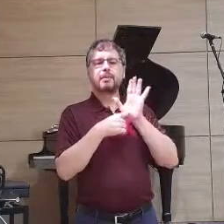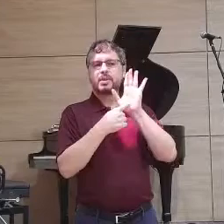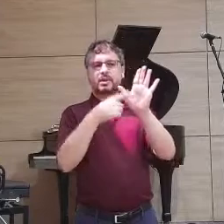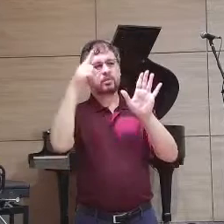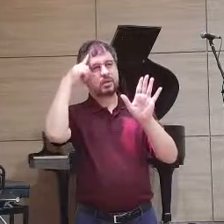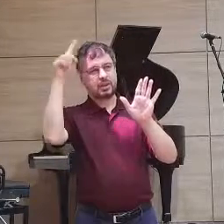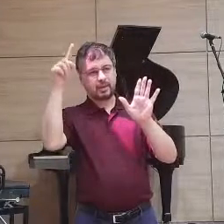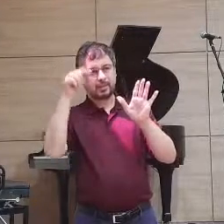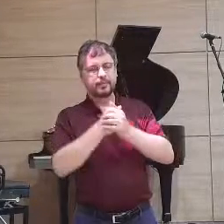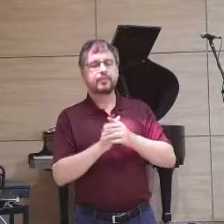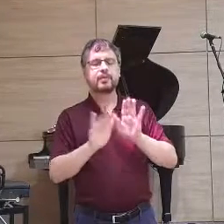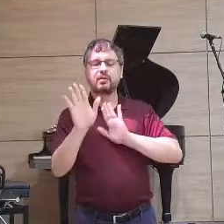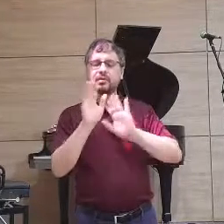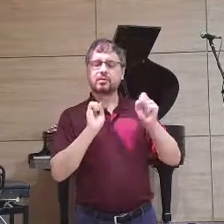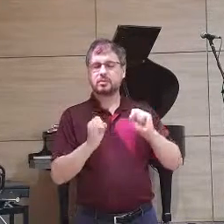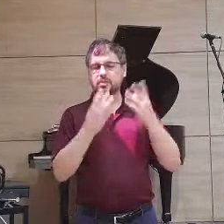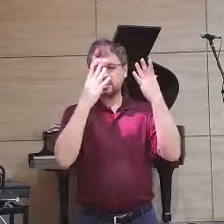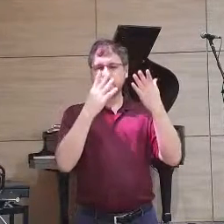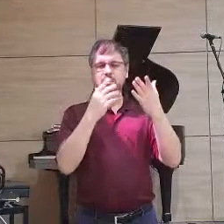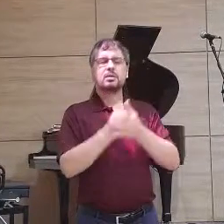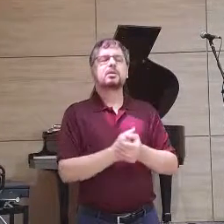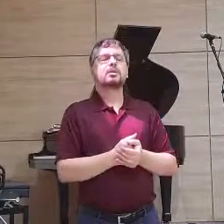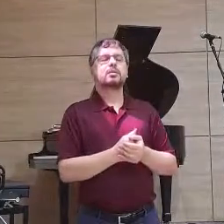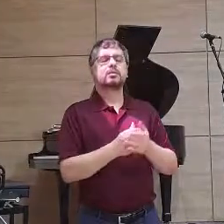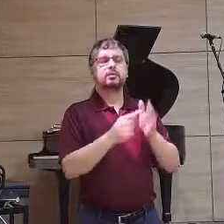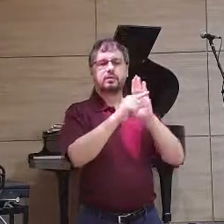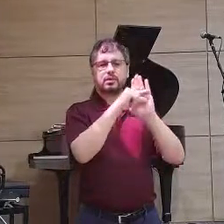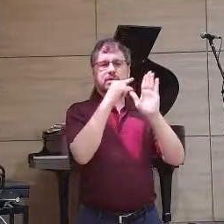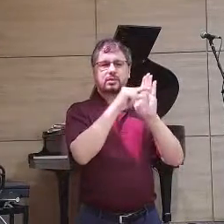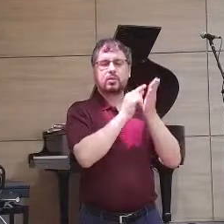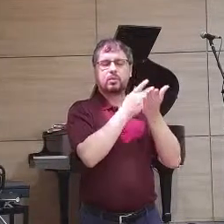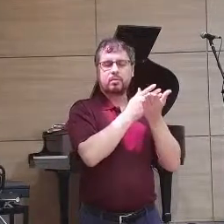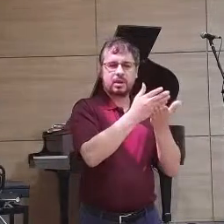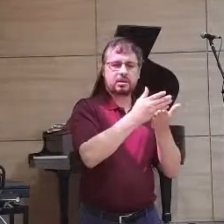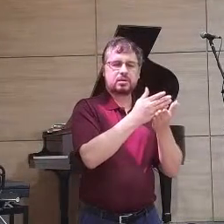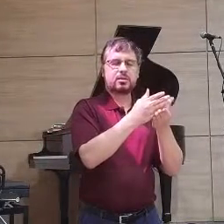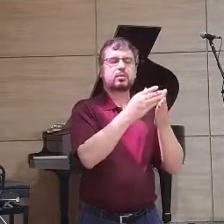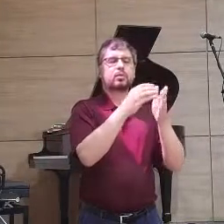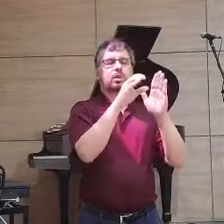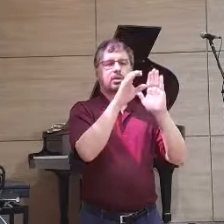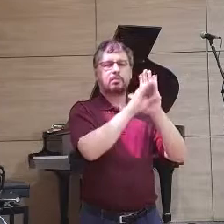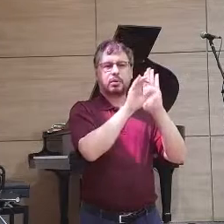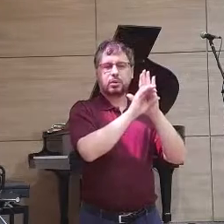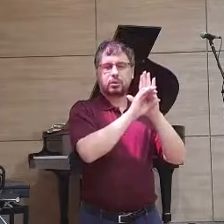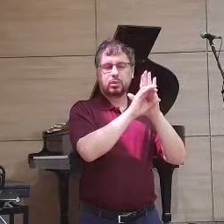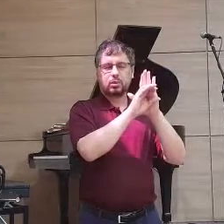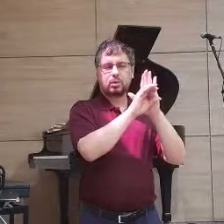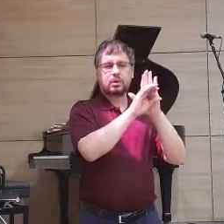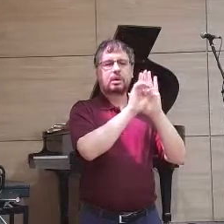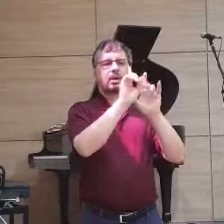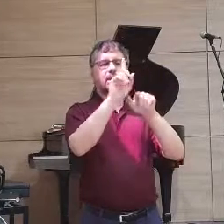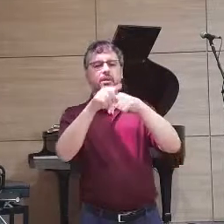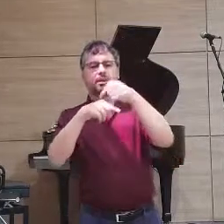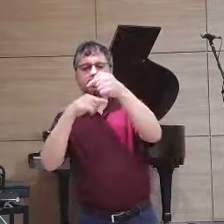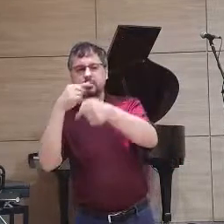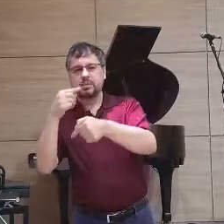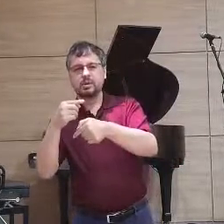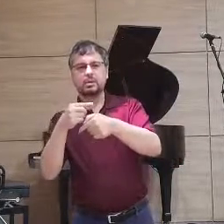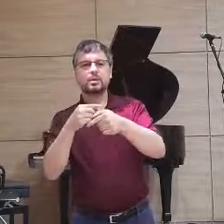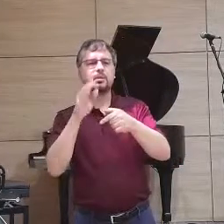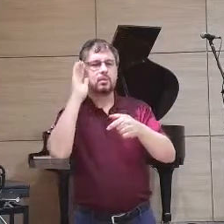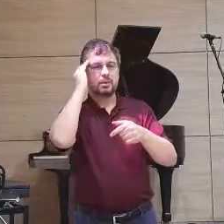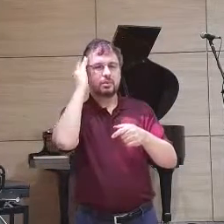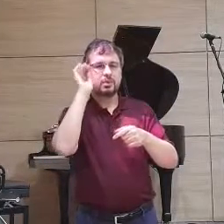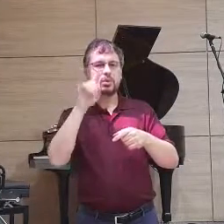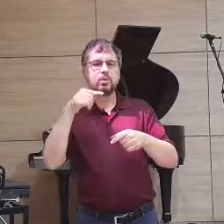que começa um conteúdo e um livro e 1 Versículos que começam conteúdo no Capítulo e termina esse conteúdo lá no outro capítulo